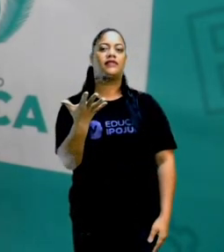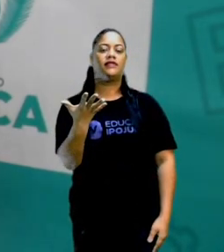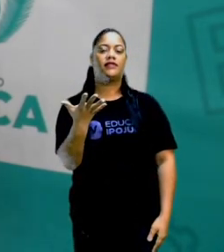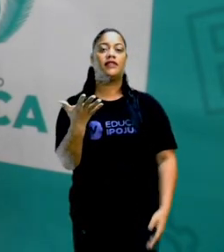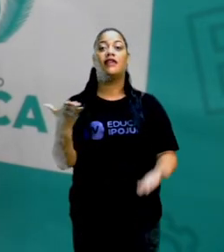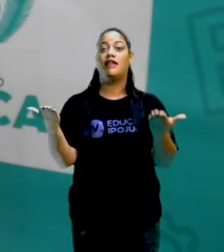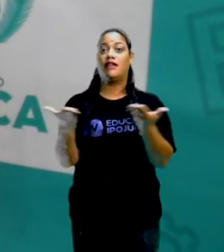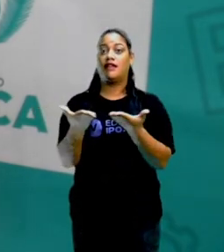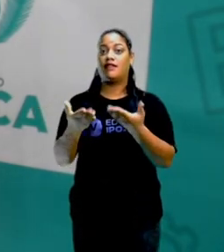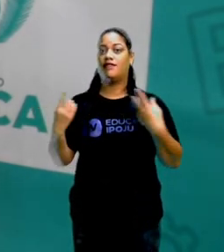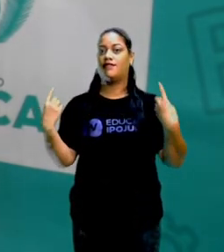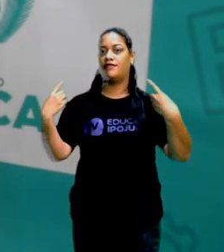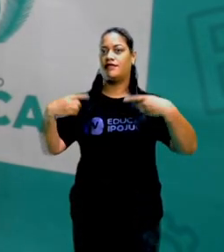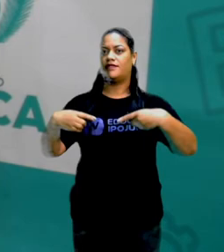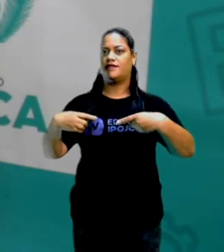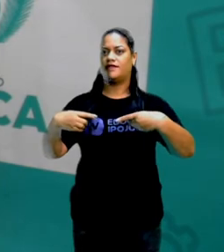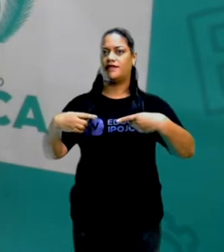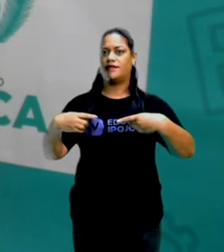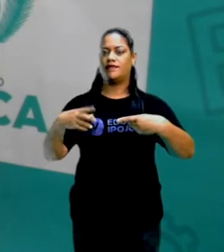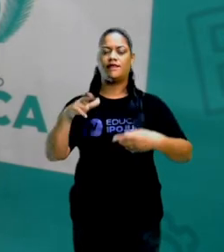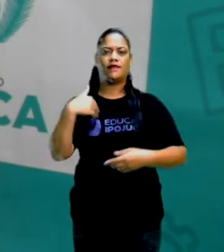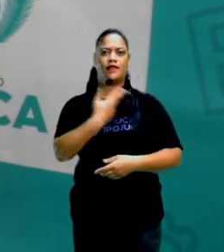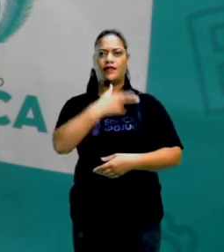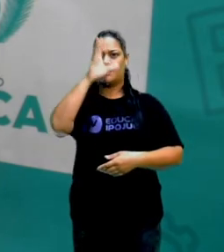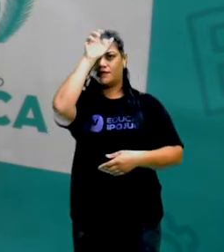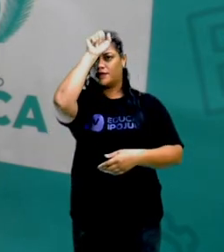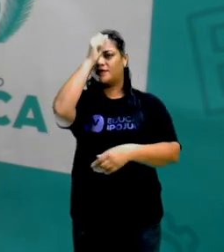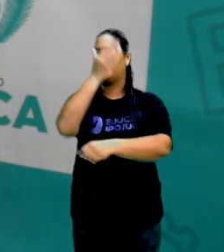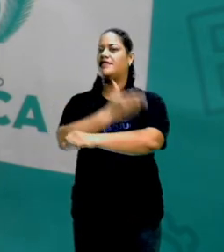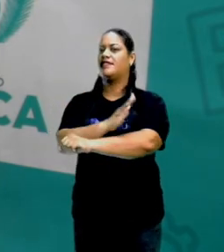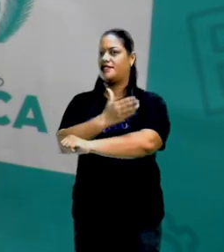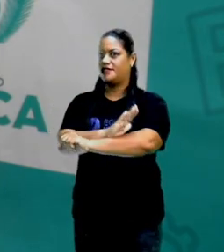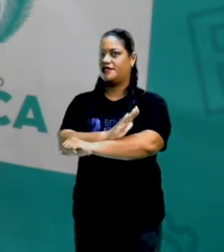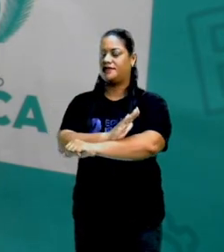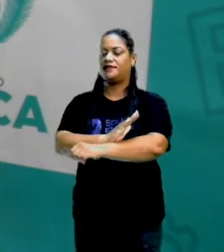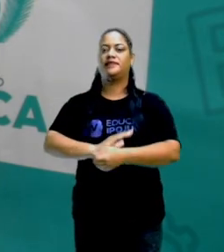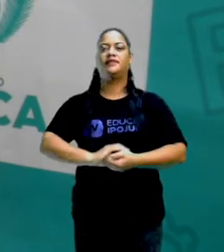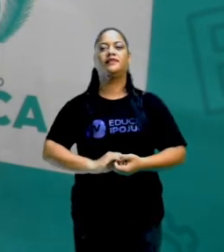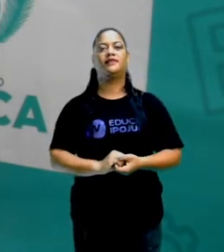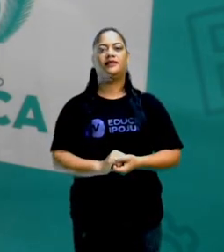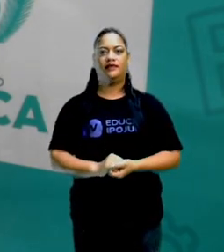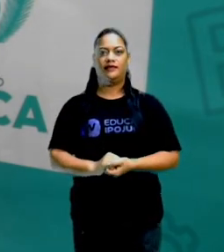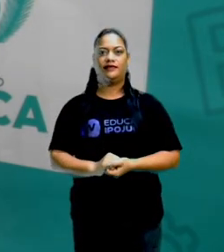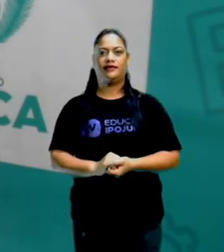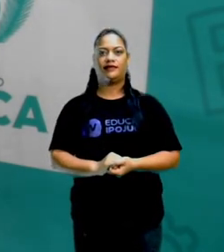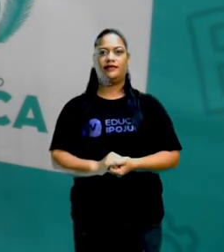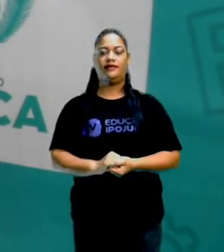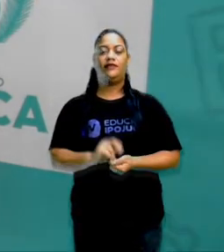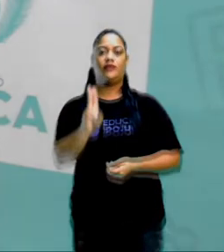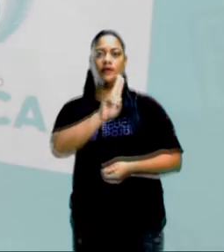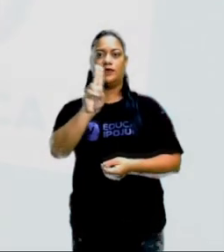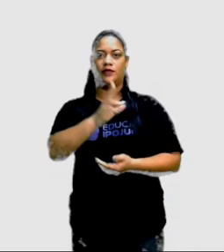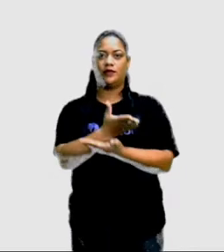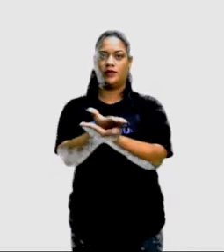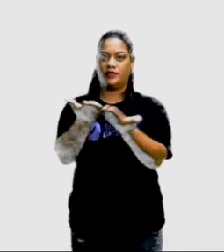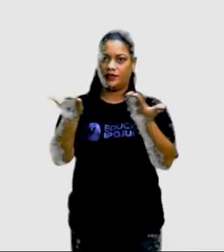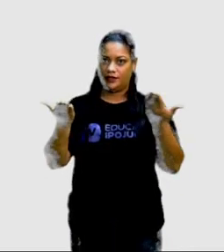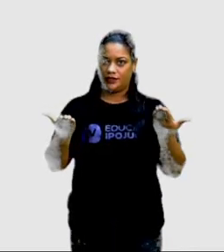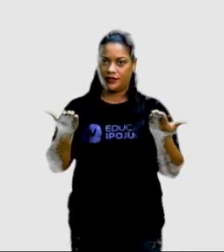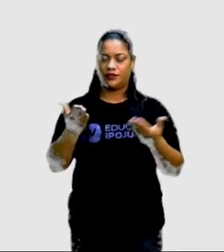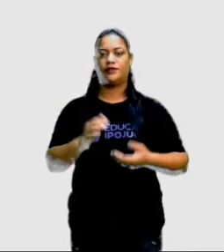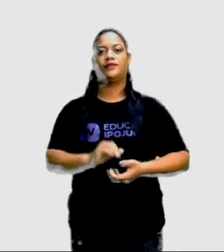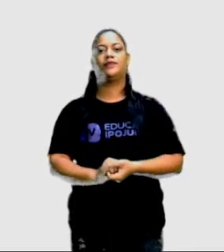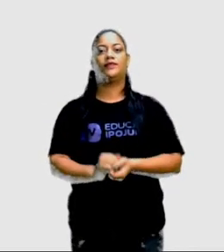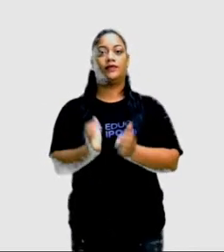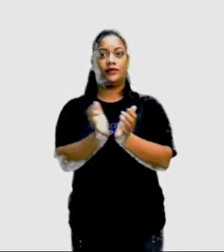Chegou o momento do nosso desafio, o momento de aprender praticando. Portanto, coloquem o nome de vocês,